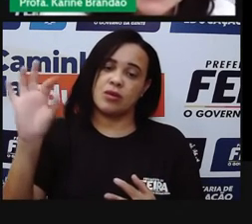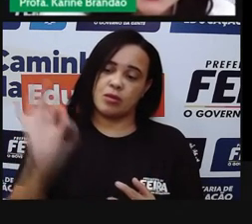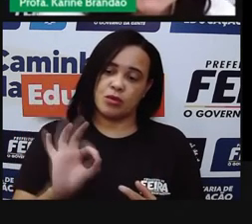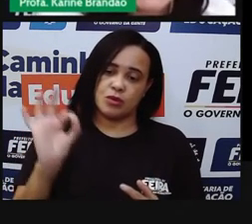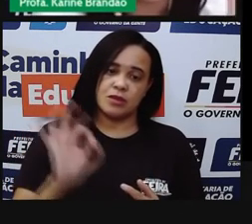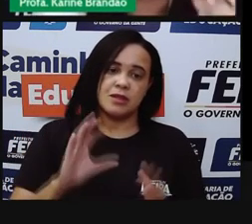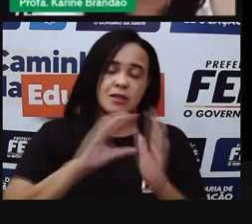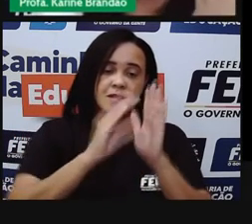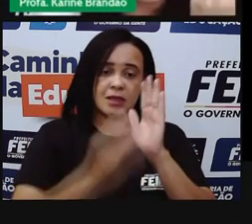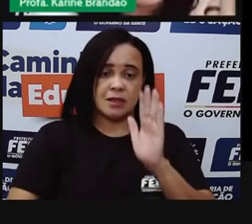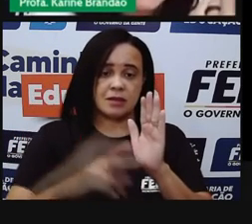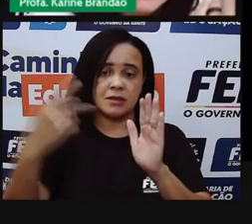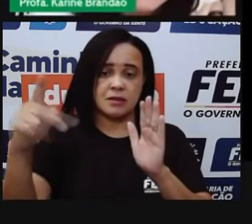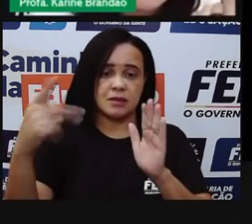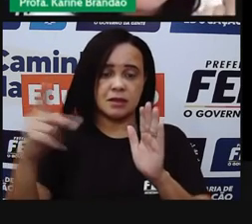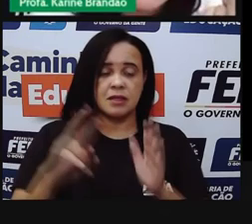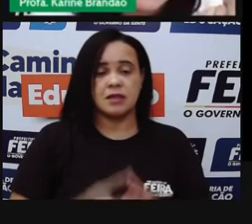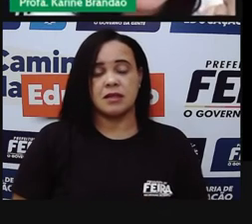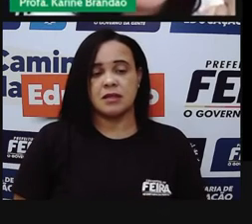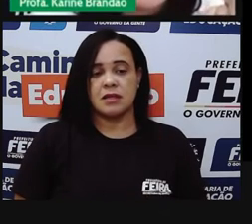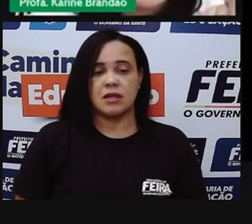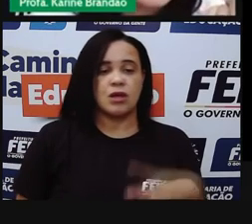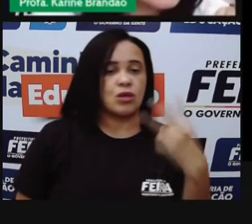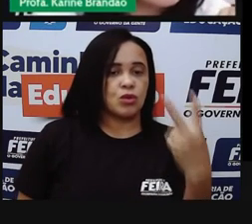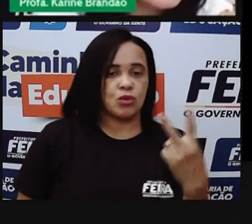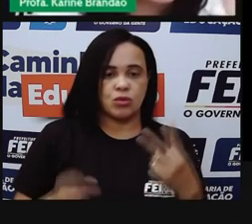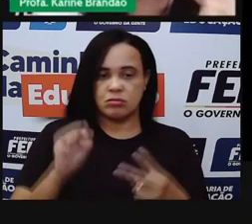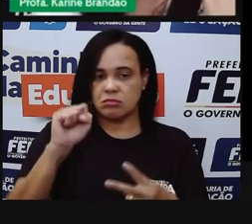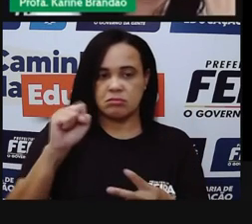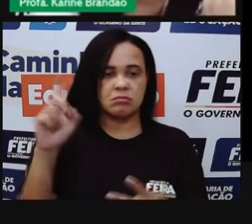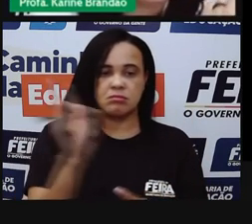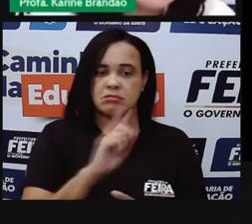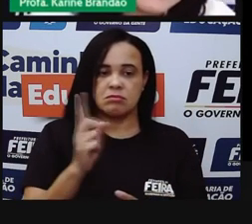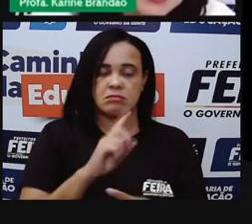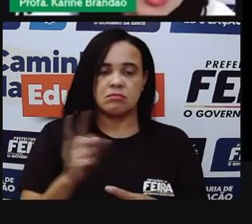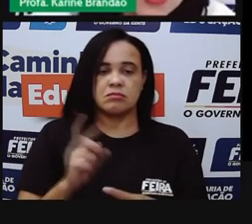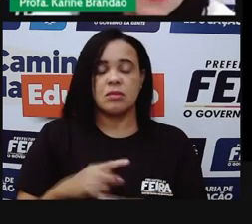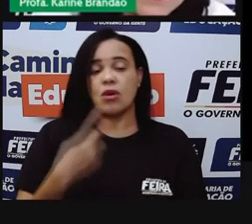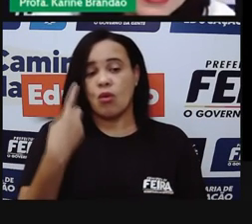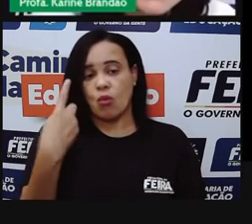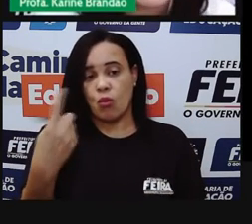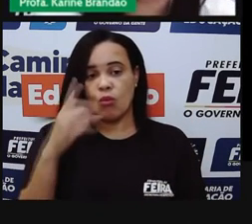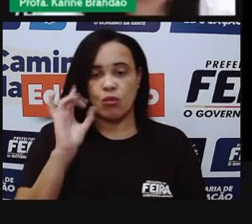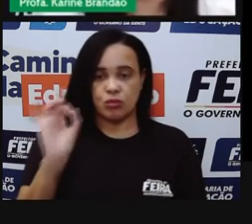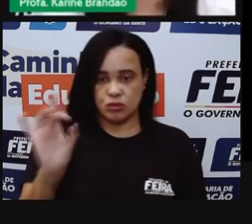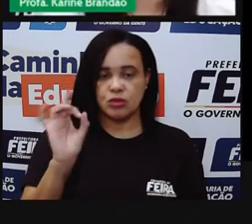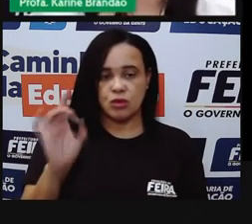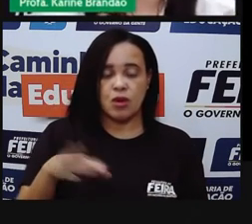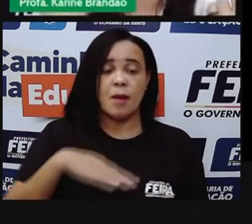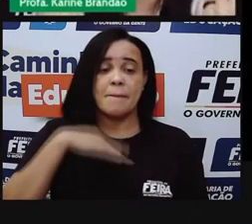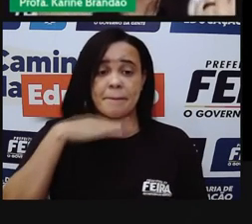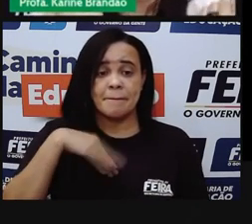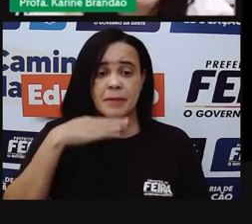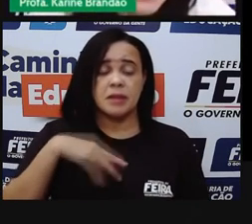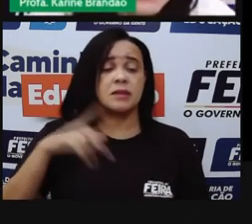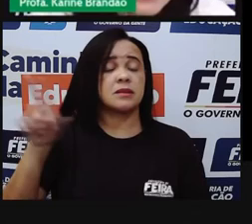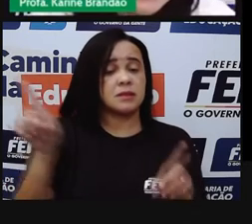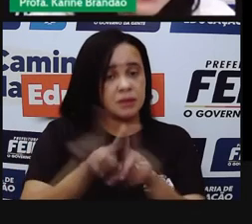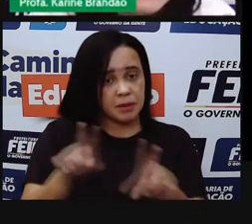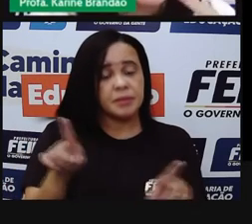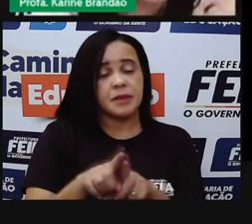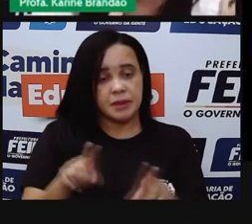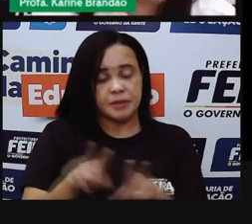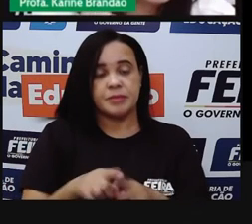das características. Ele vai dar os dois S para o filho? Não. Ele vai dar um S só. E a mãe vai dar o outro